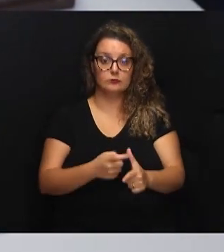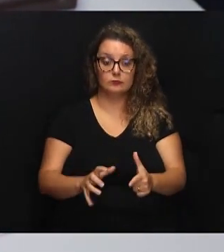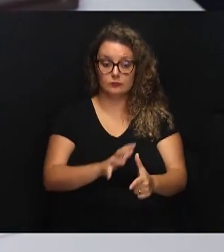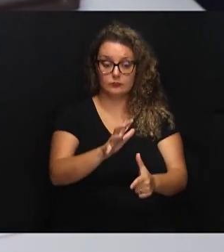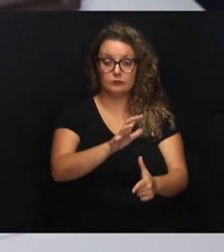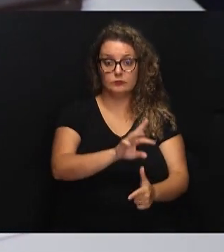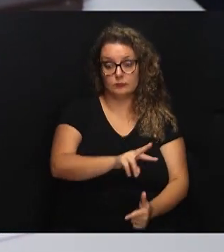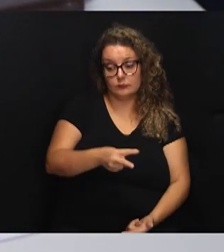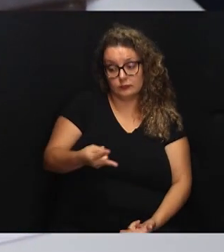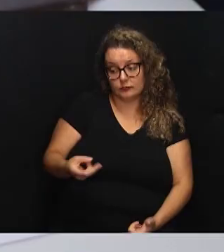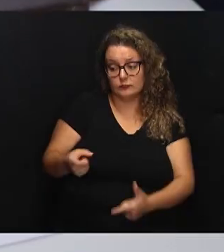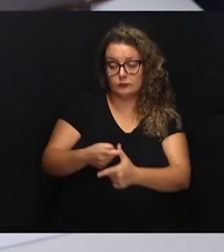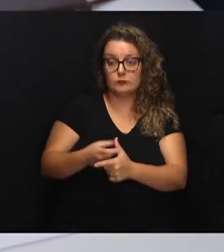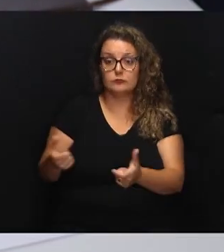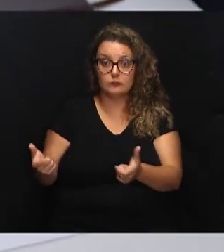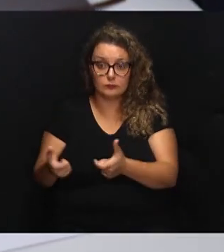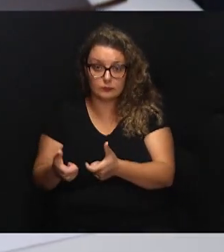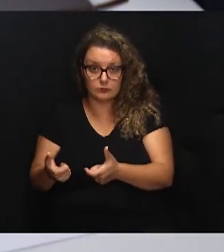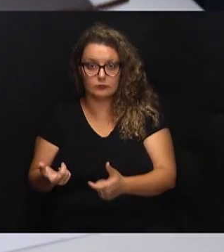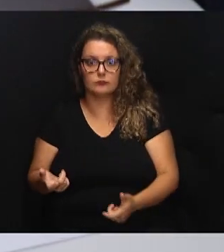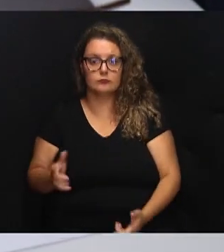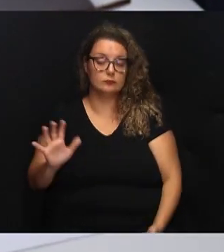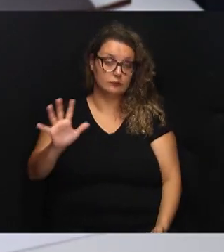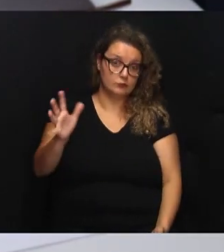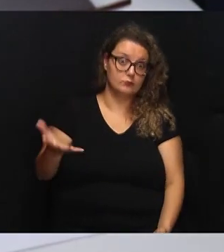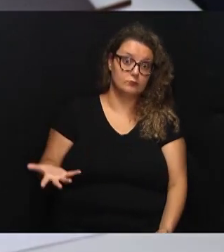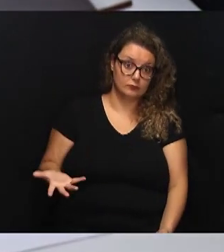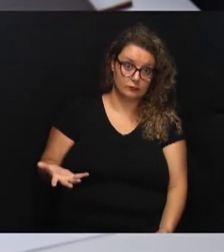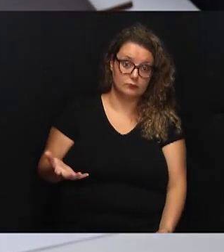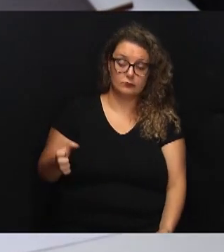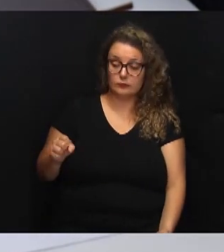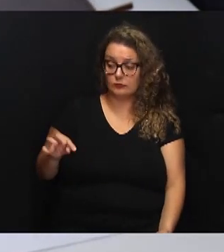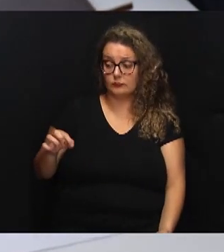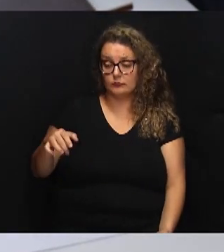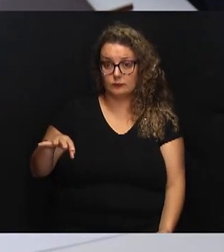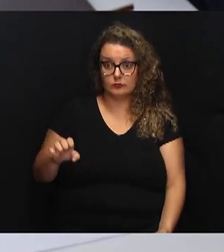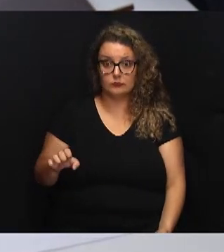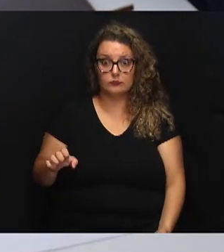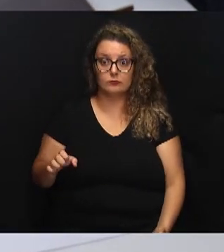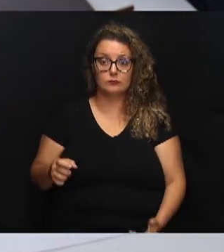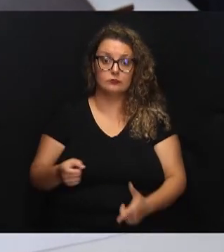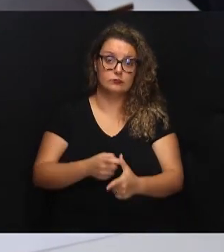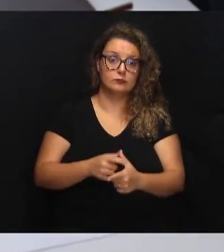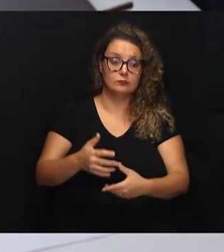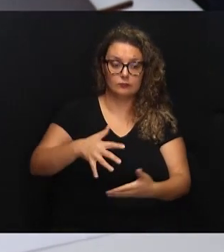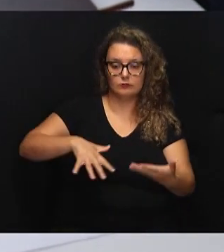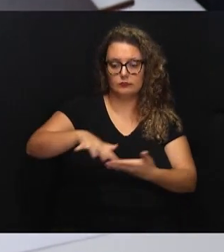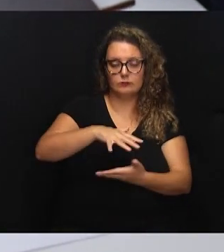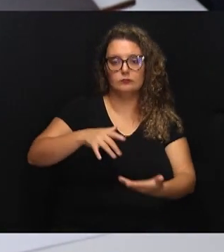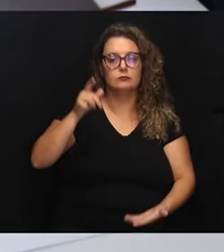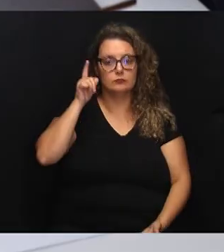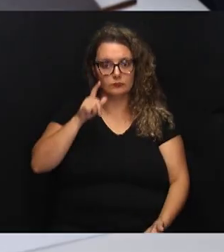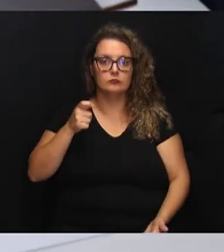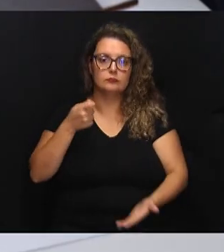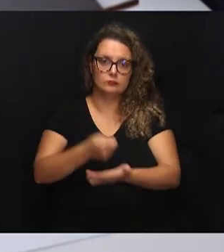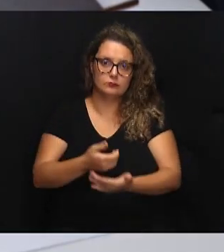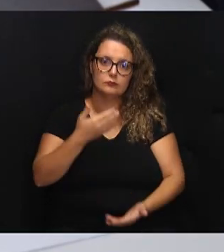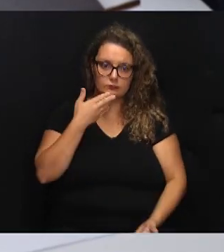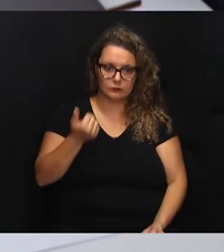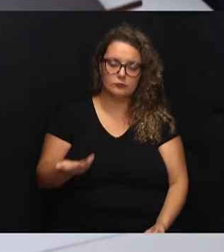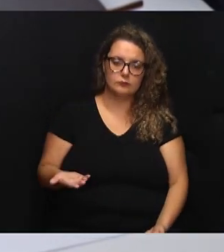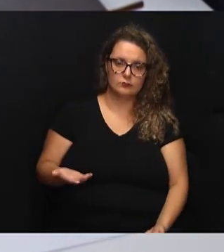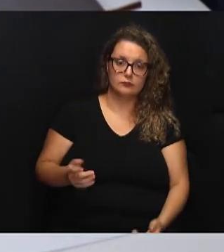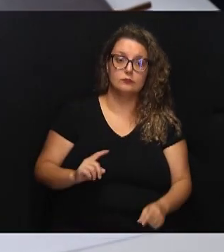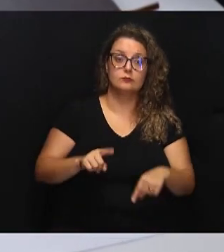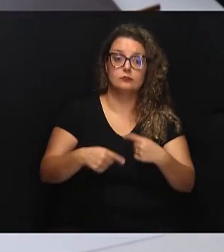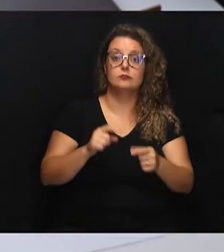para uma dívida menos cara, né? E o estoque de dívida não mexe tanto, mas ao mesmo tempo ele consegue pagar melhor. A